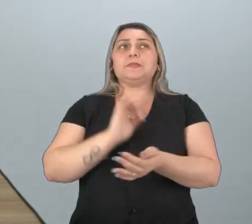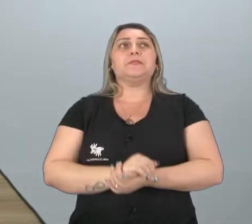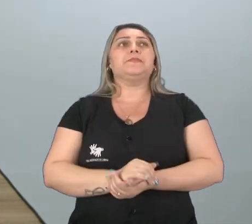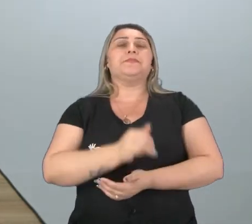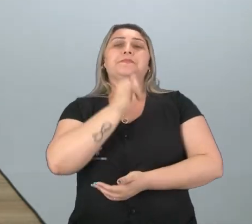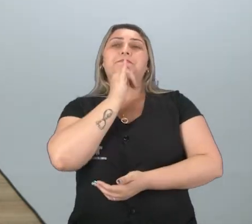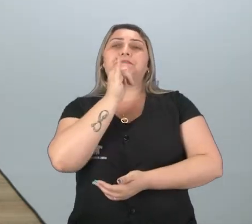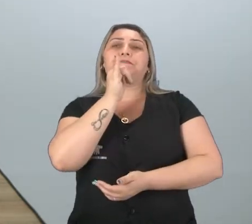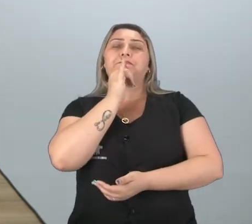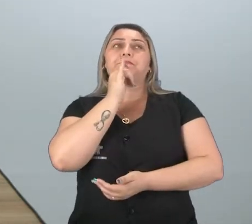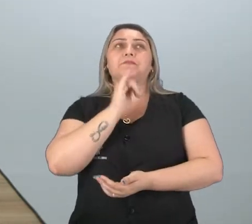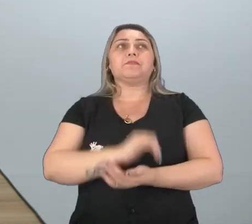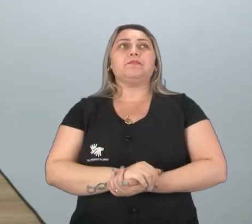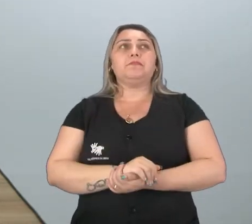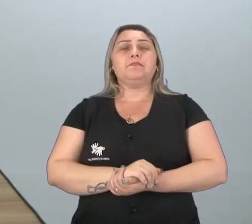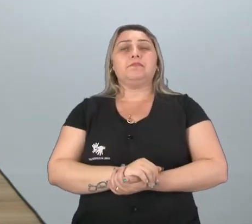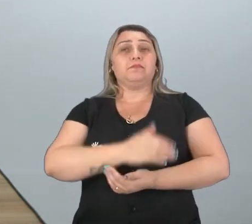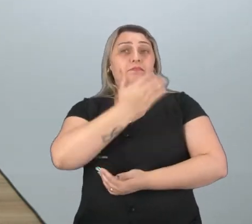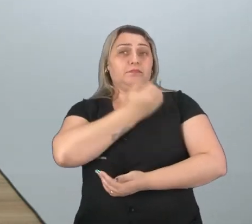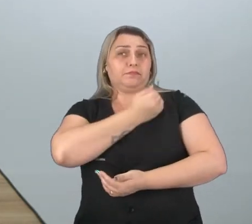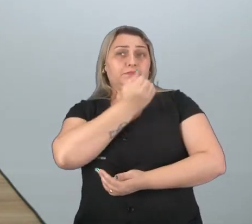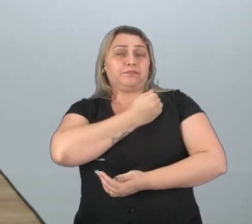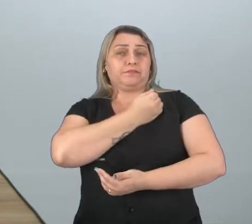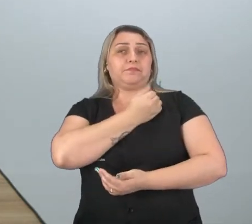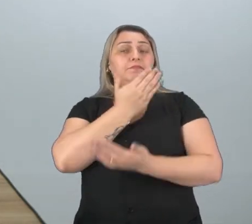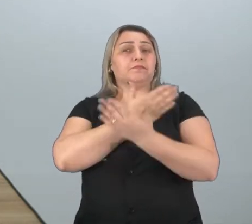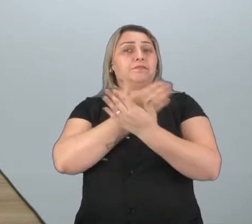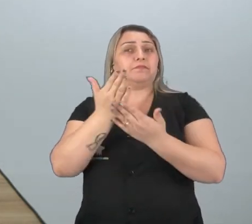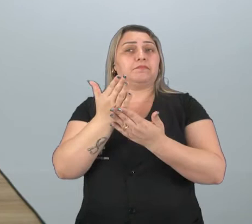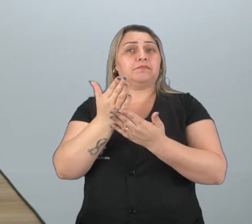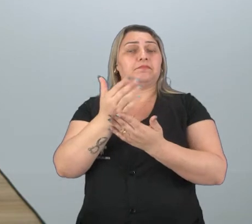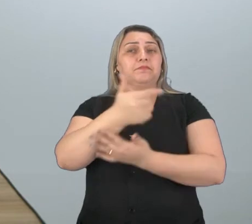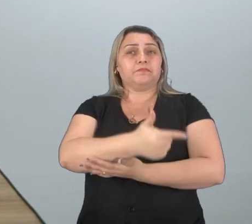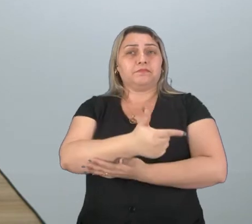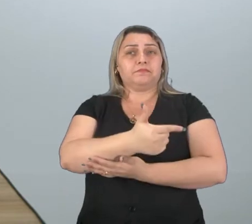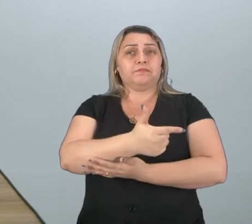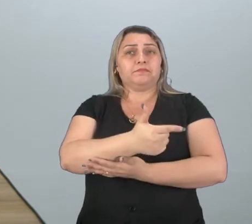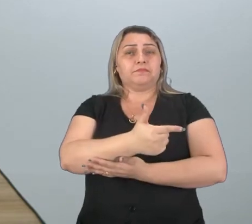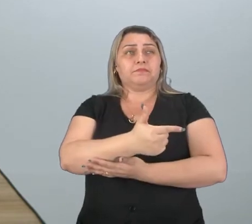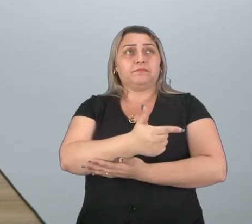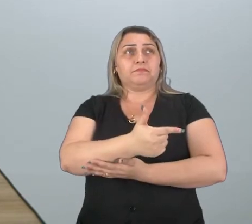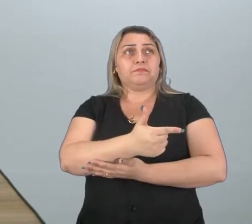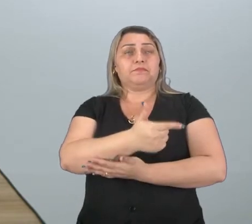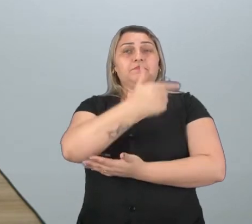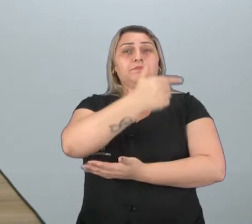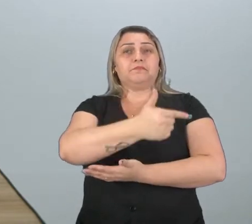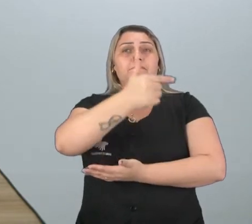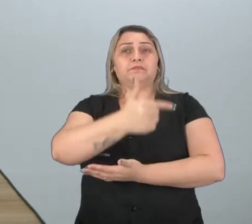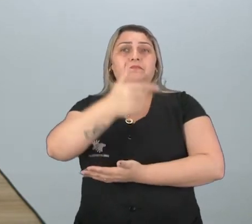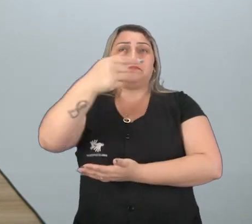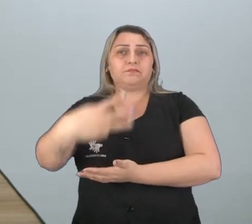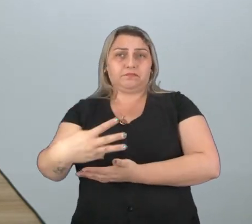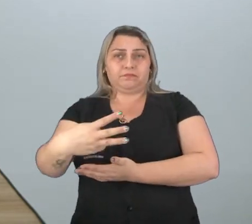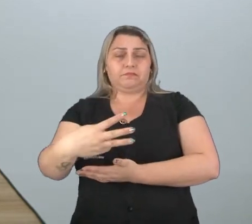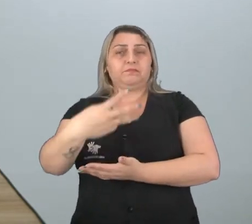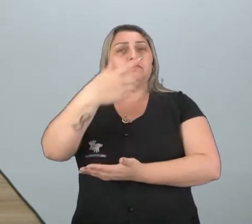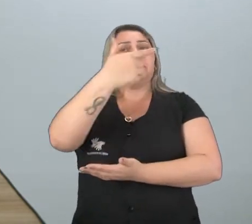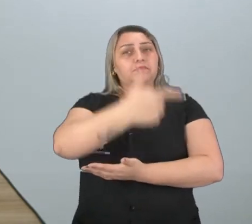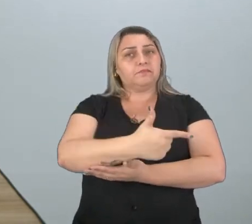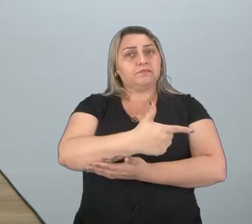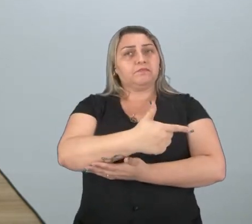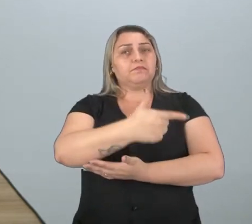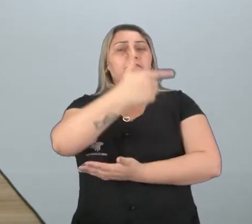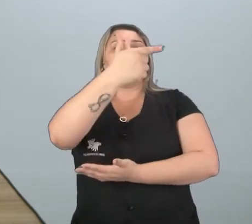Por exemplo, o número de telefone que inicia com o número 2. Tipo 223, você vai apertar